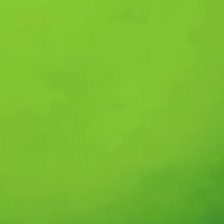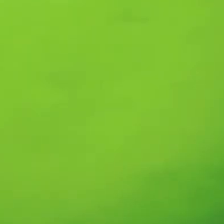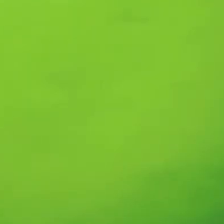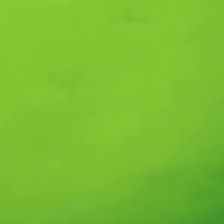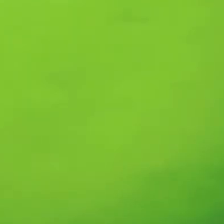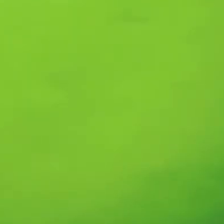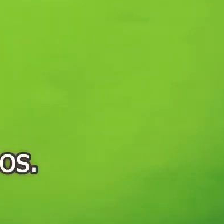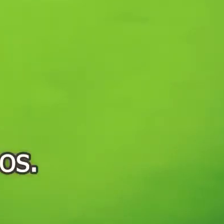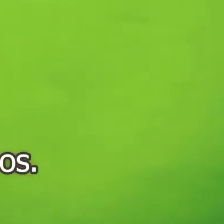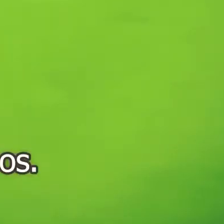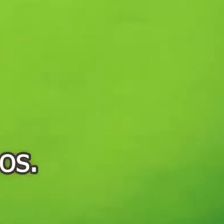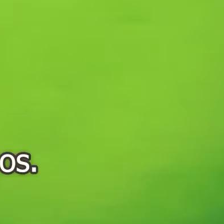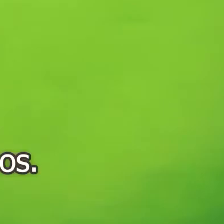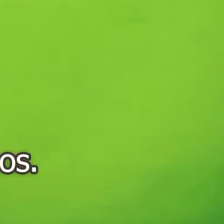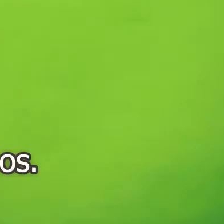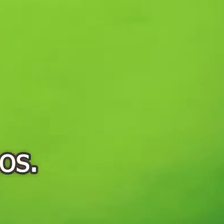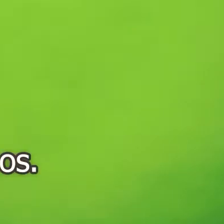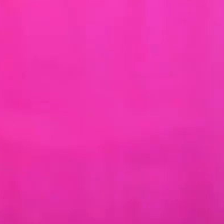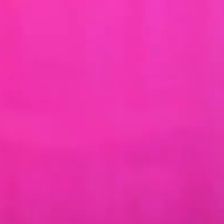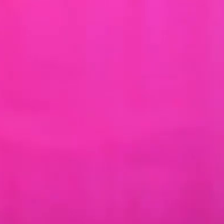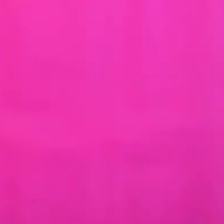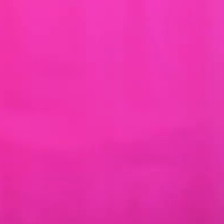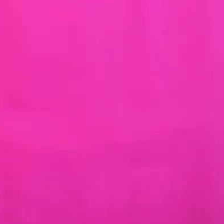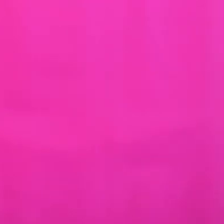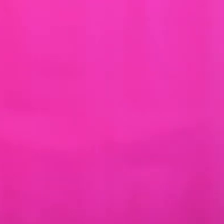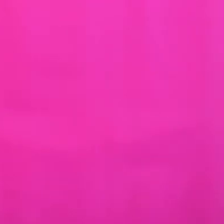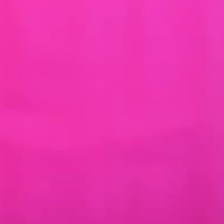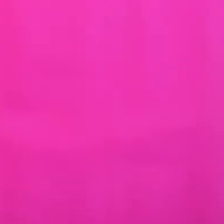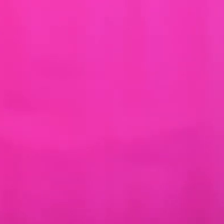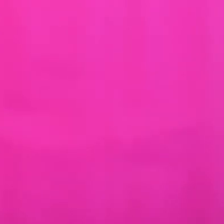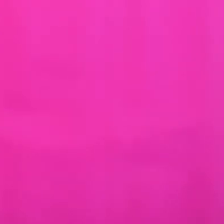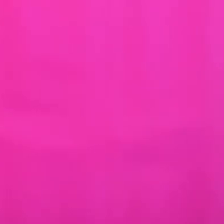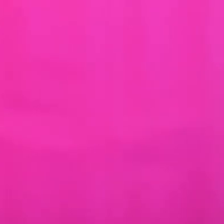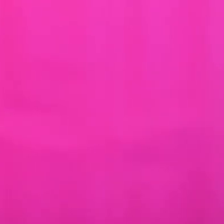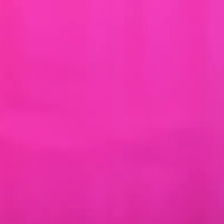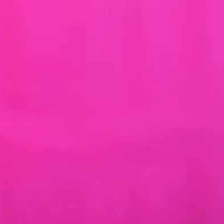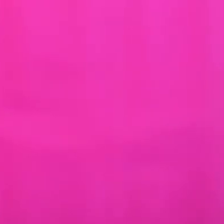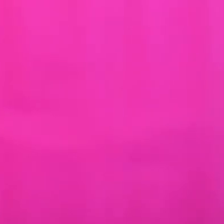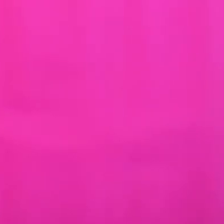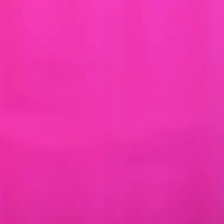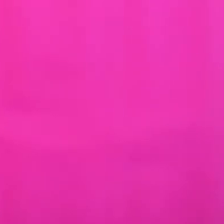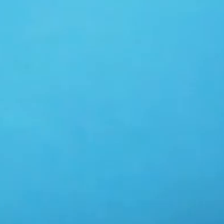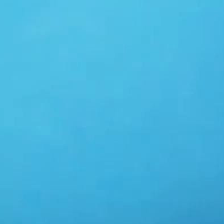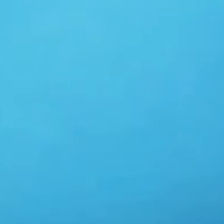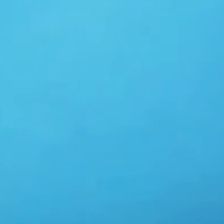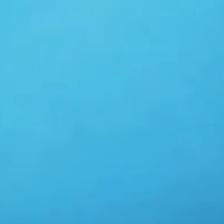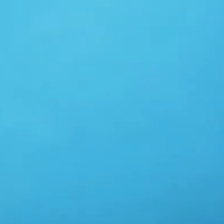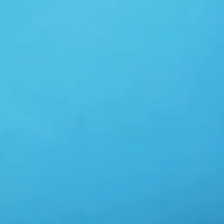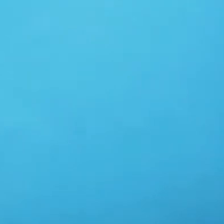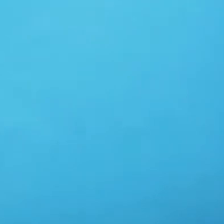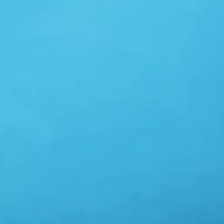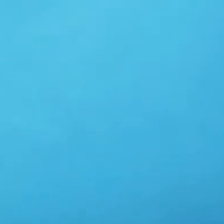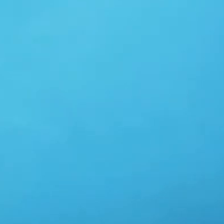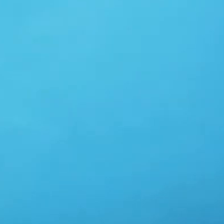use of Portuguese, turning some nouns into verbs. Eu quero parabenizar você pelo seu sucesso. Eu quero